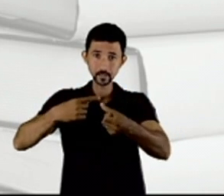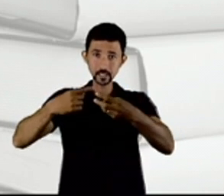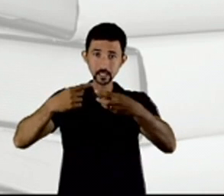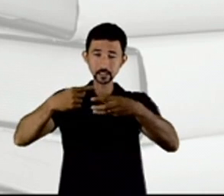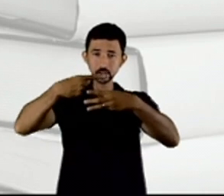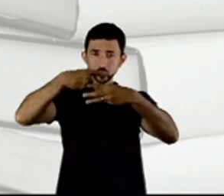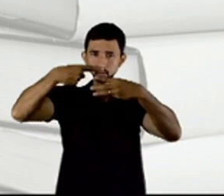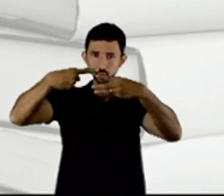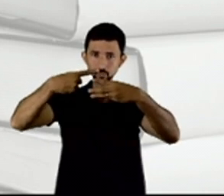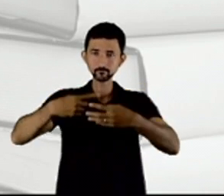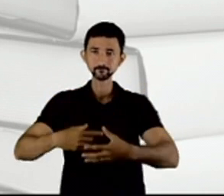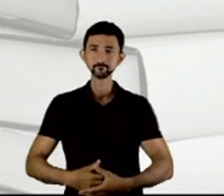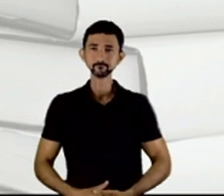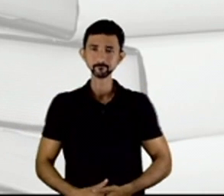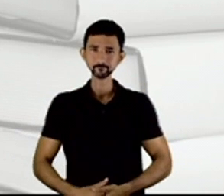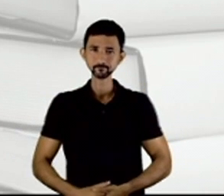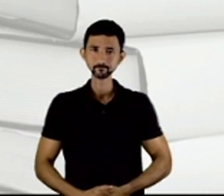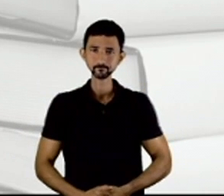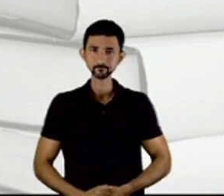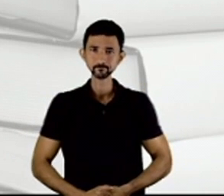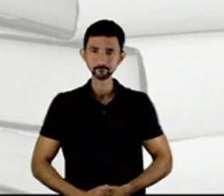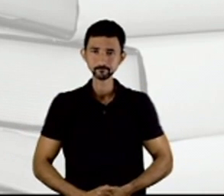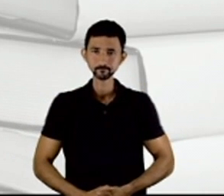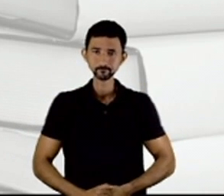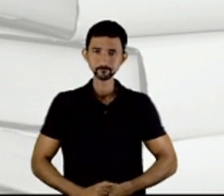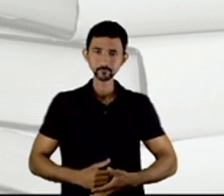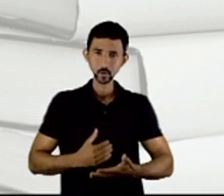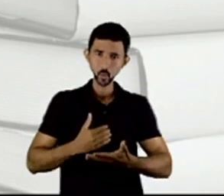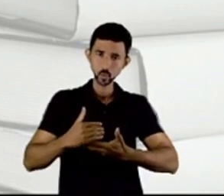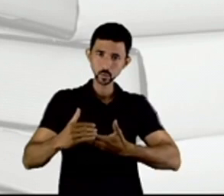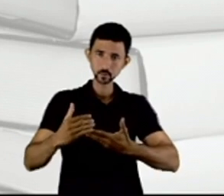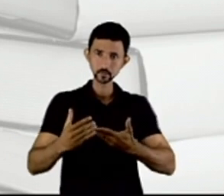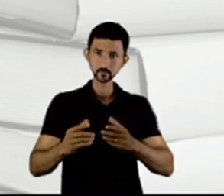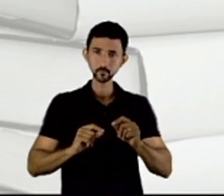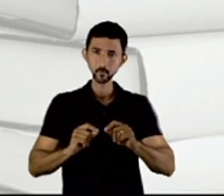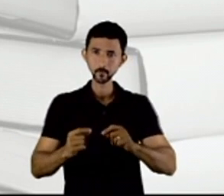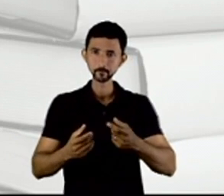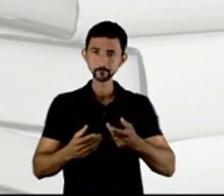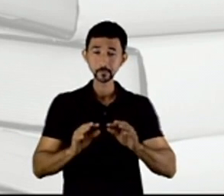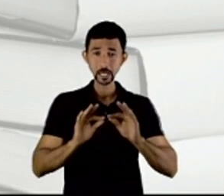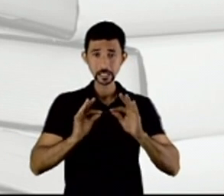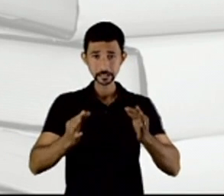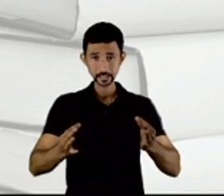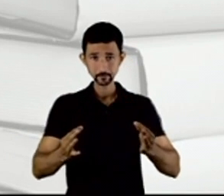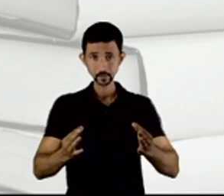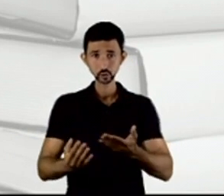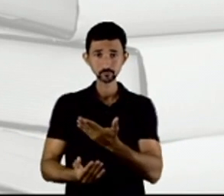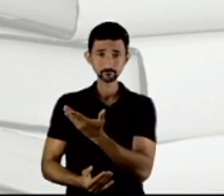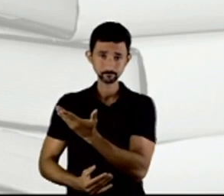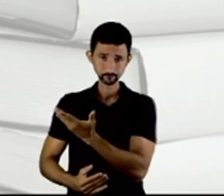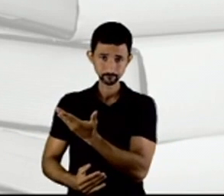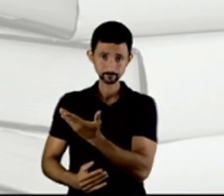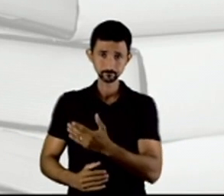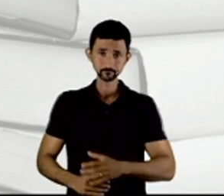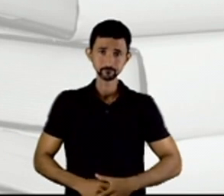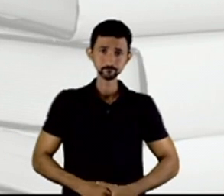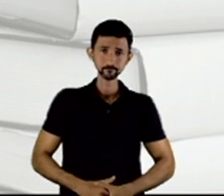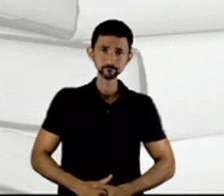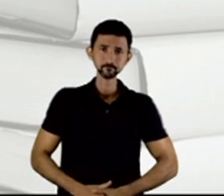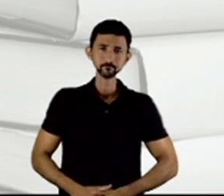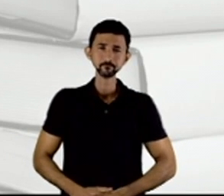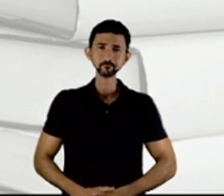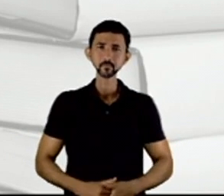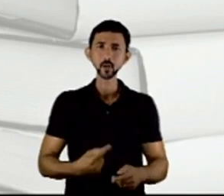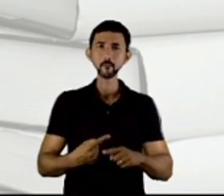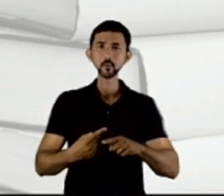período. Essa dízima é uma dízima periódica dita simples, certo? Por